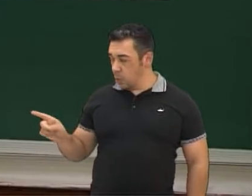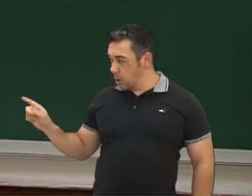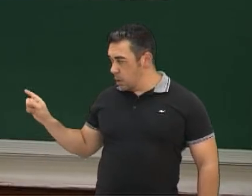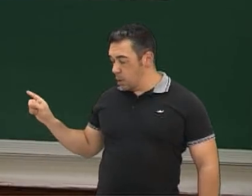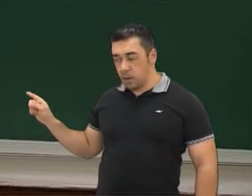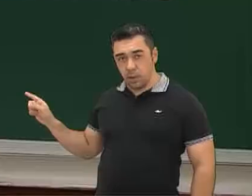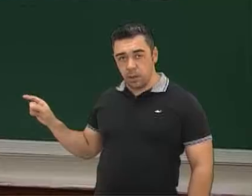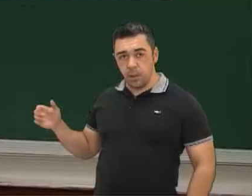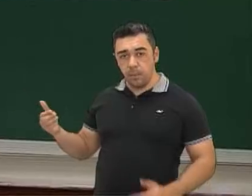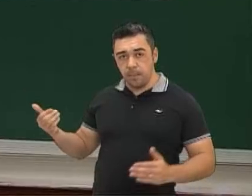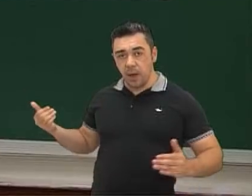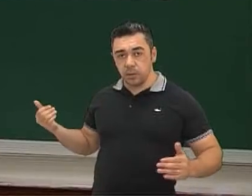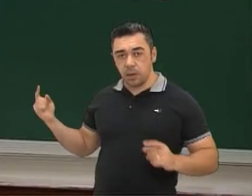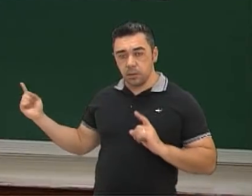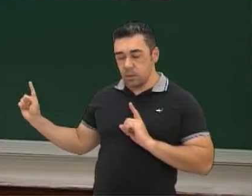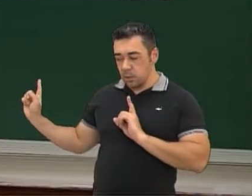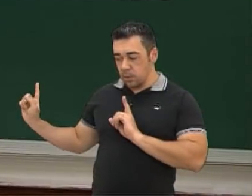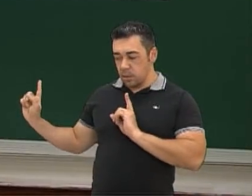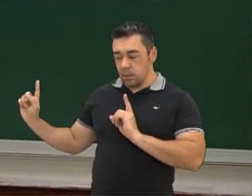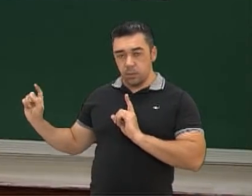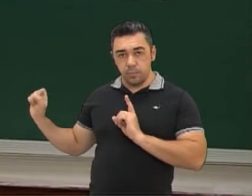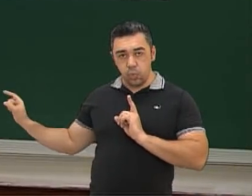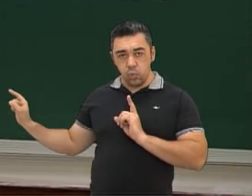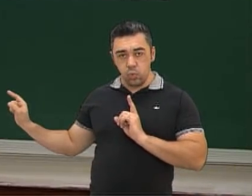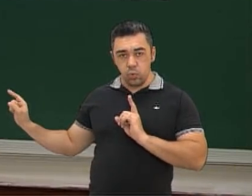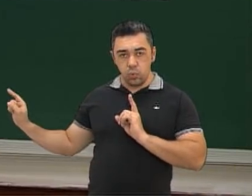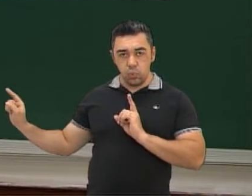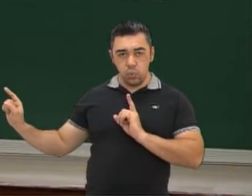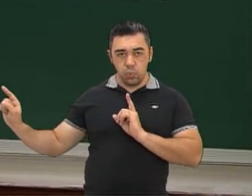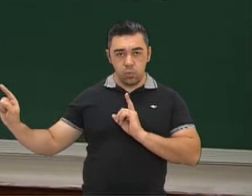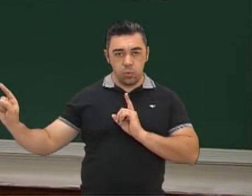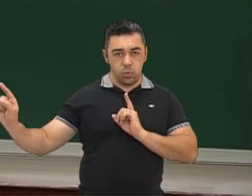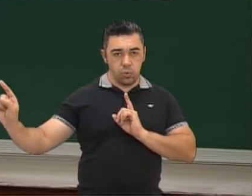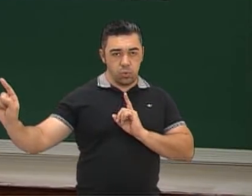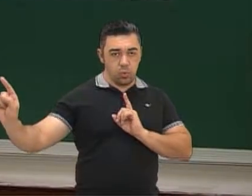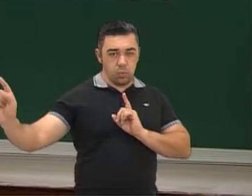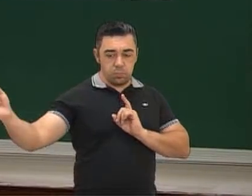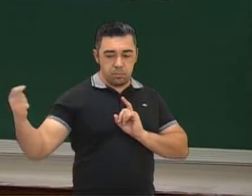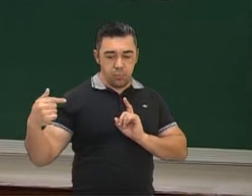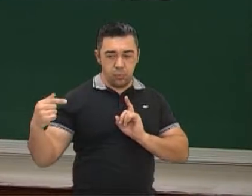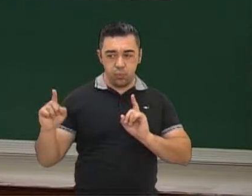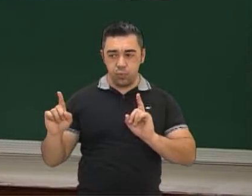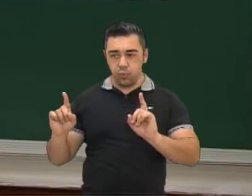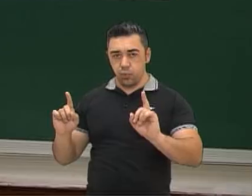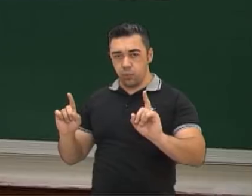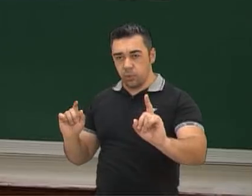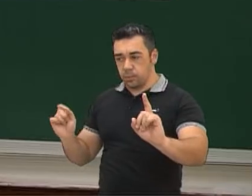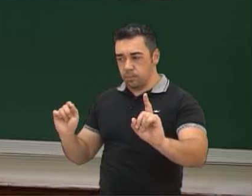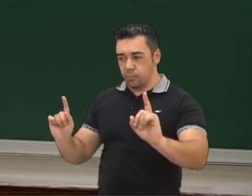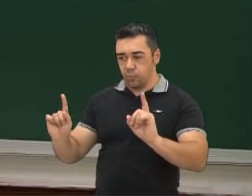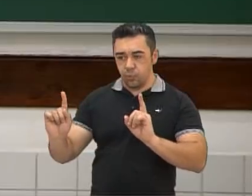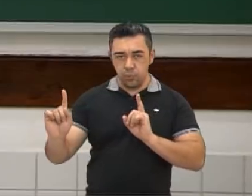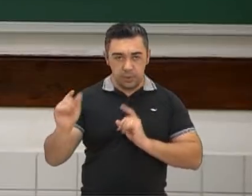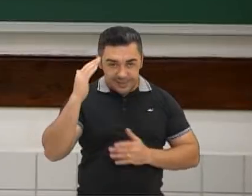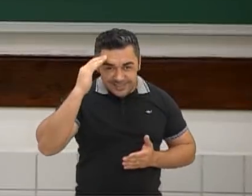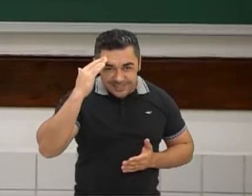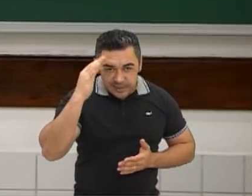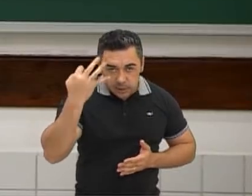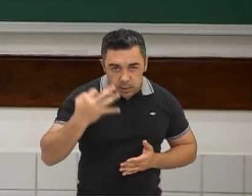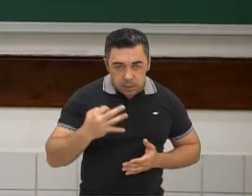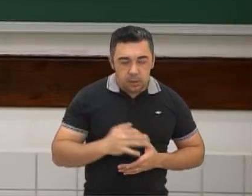sentido contrário, para trás de mim. Então, se eu ataco para lá, o meu passe será para cá,